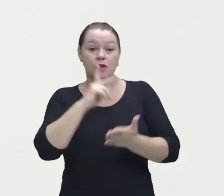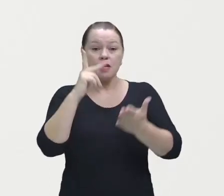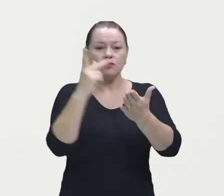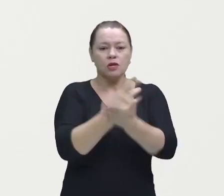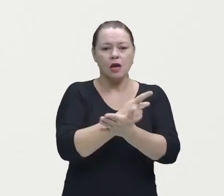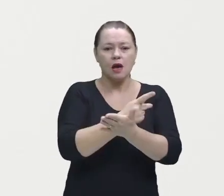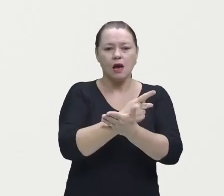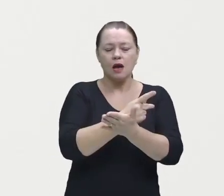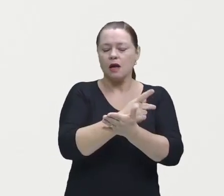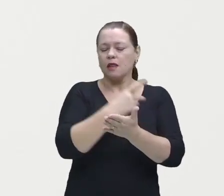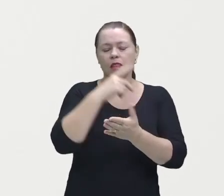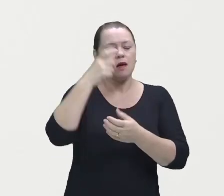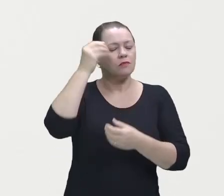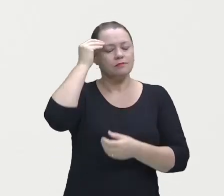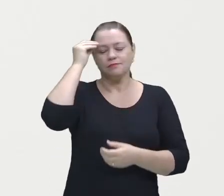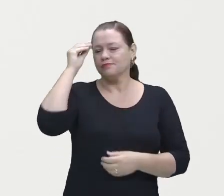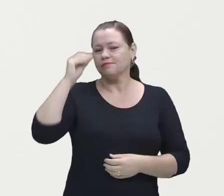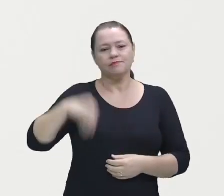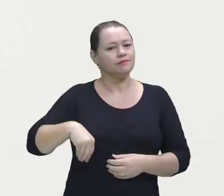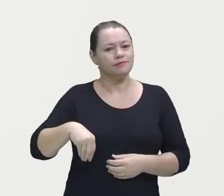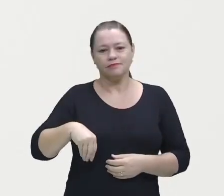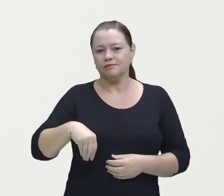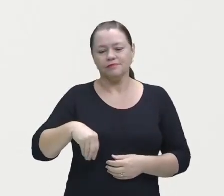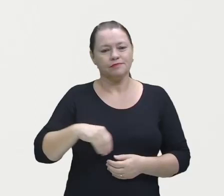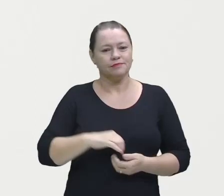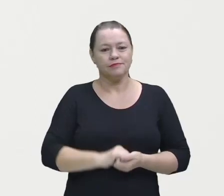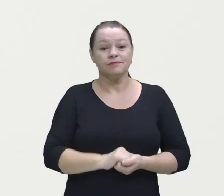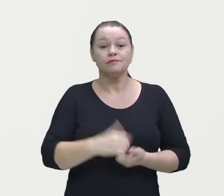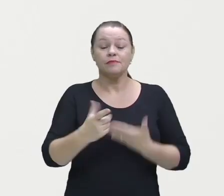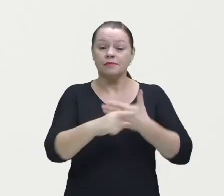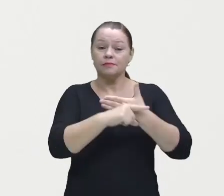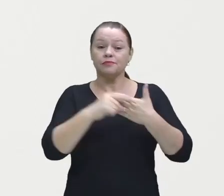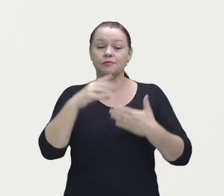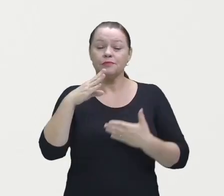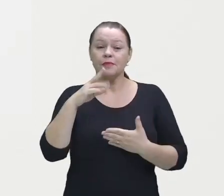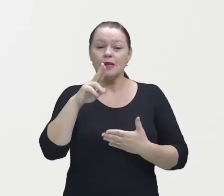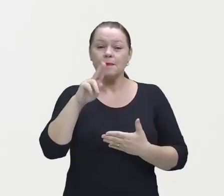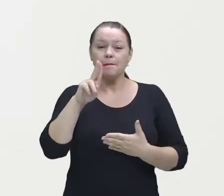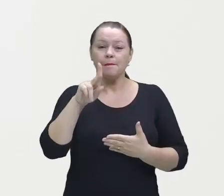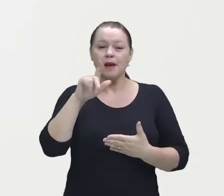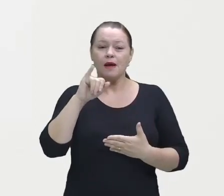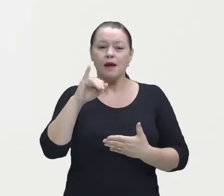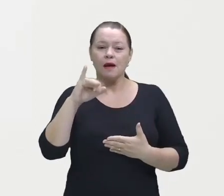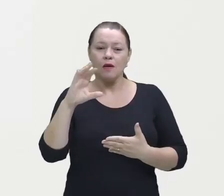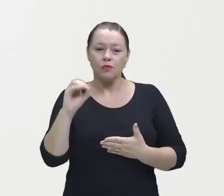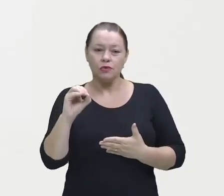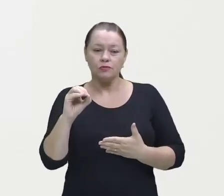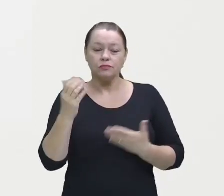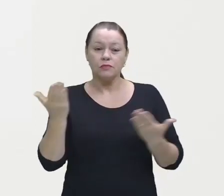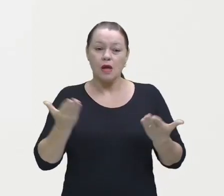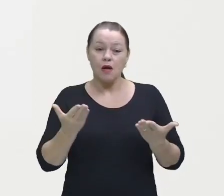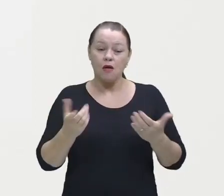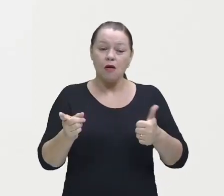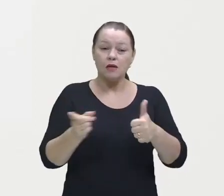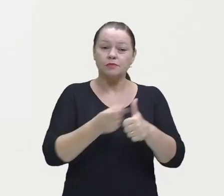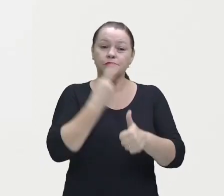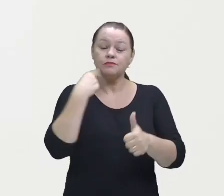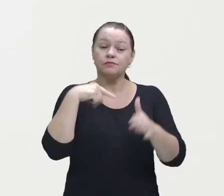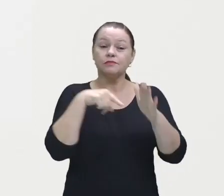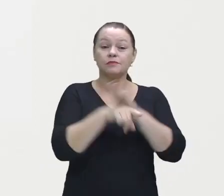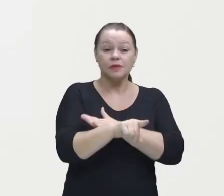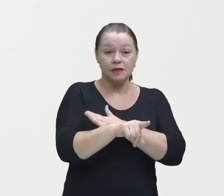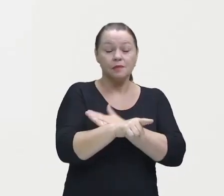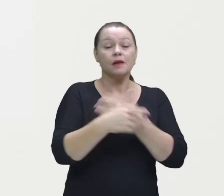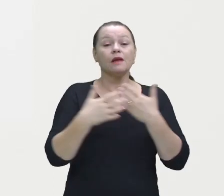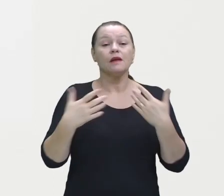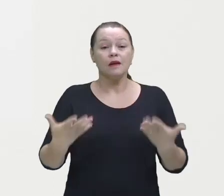falhar não lhe faça desistir. Braulio Bessa. Vamos lá para a nossa questão? Questão número